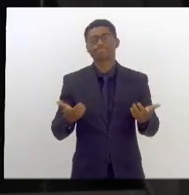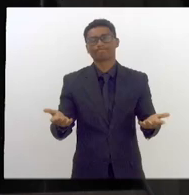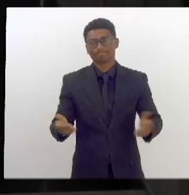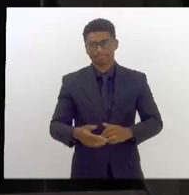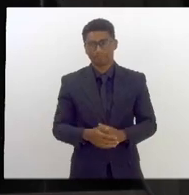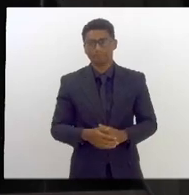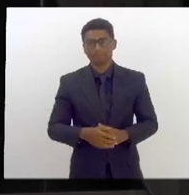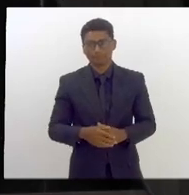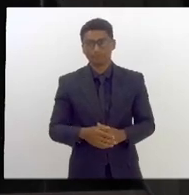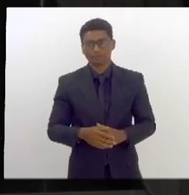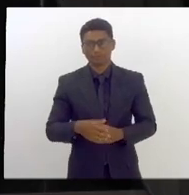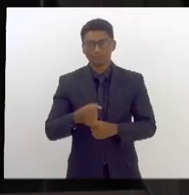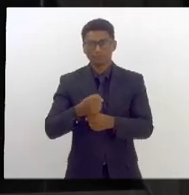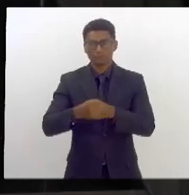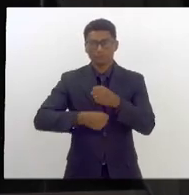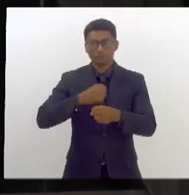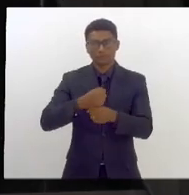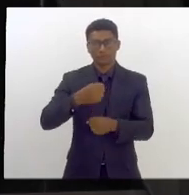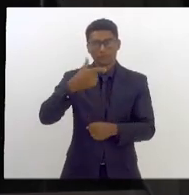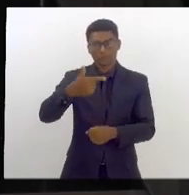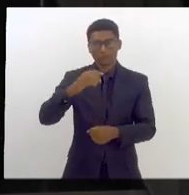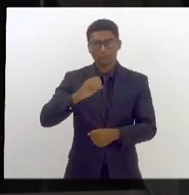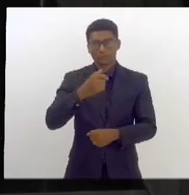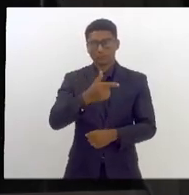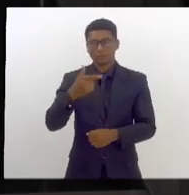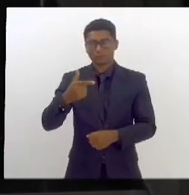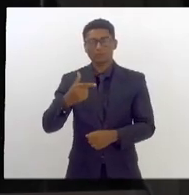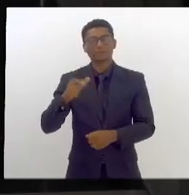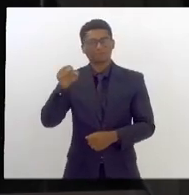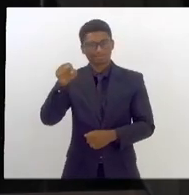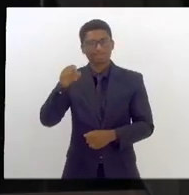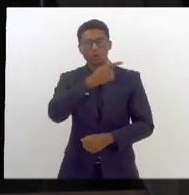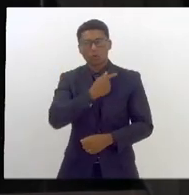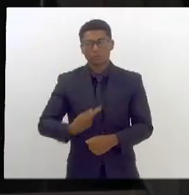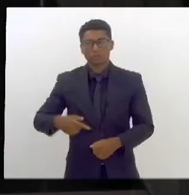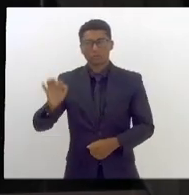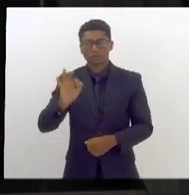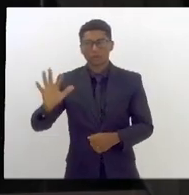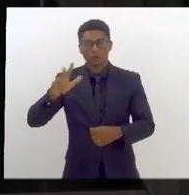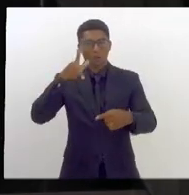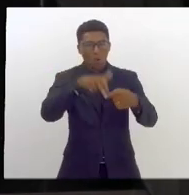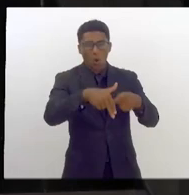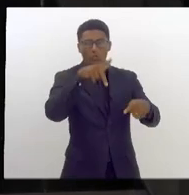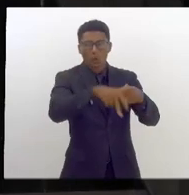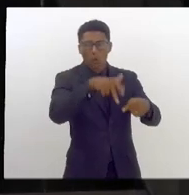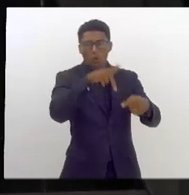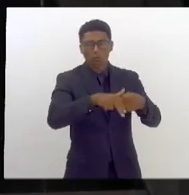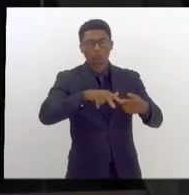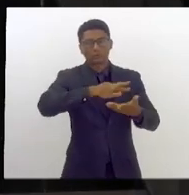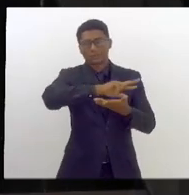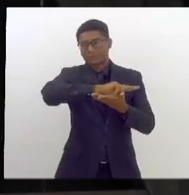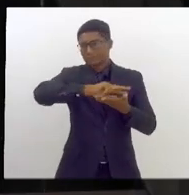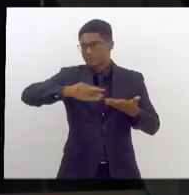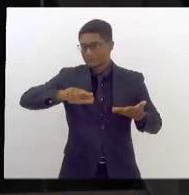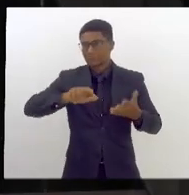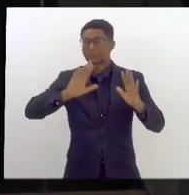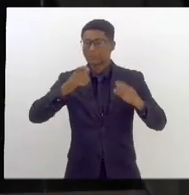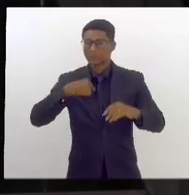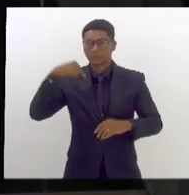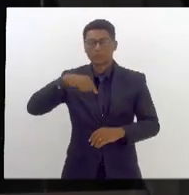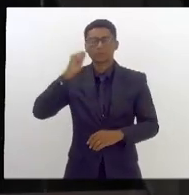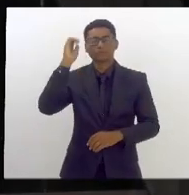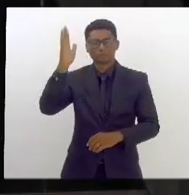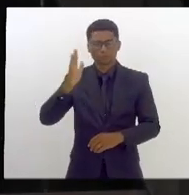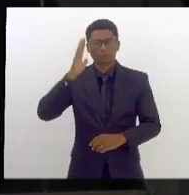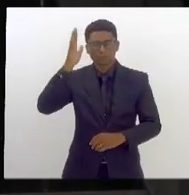pedregoso de 2022 com tantos ataques tantos cortes mas é faço aqui questão de manife fazer essa